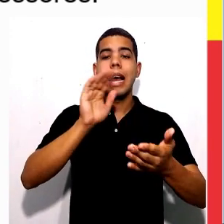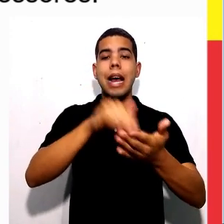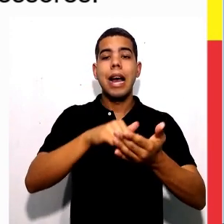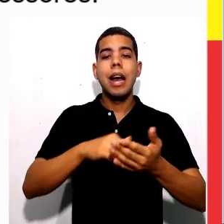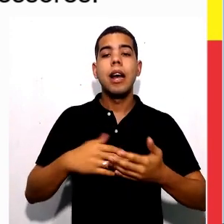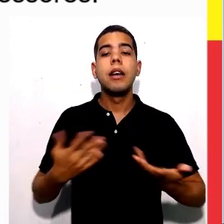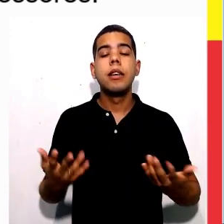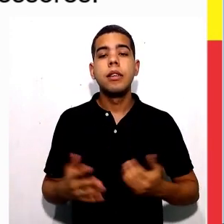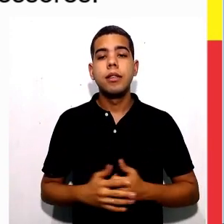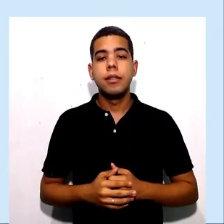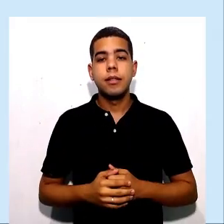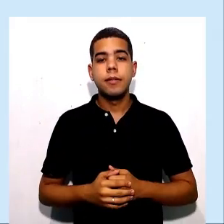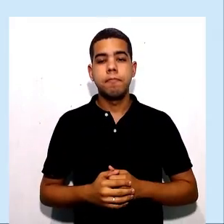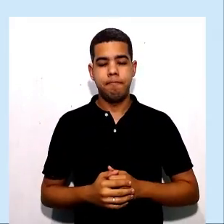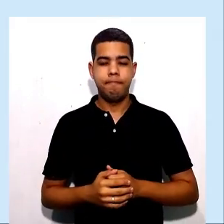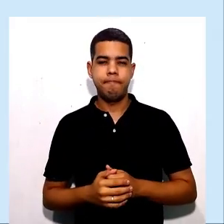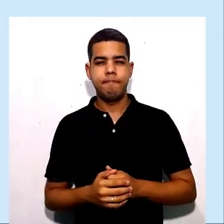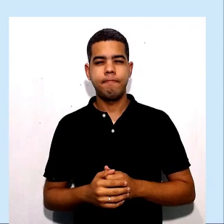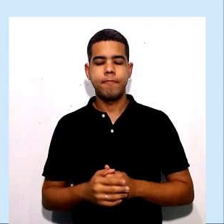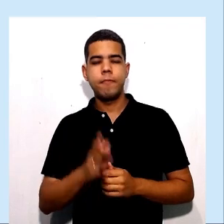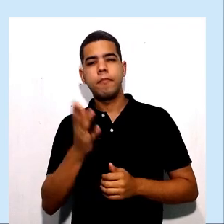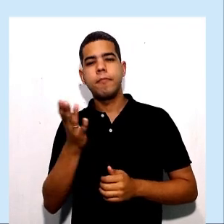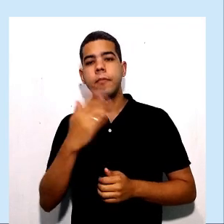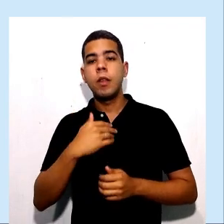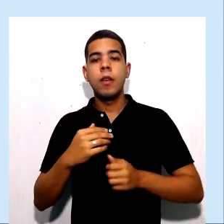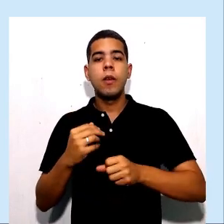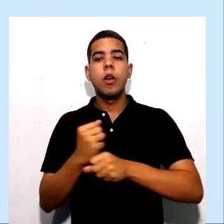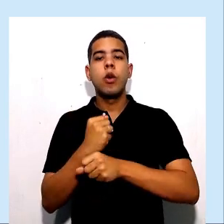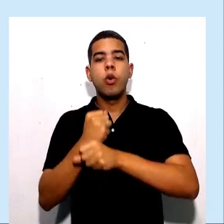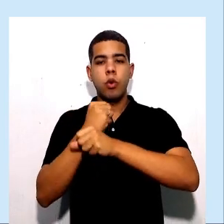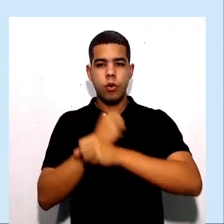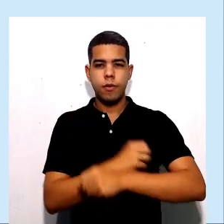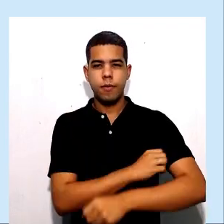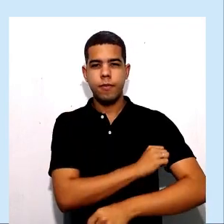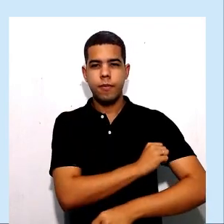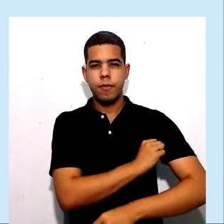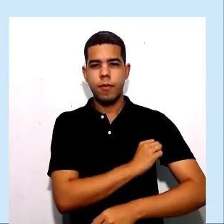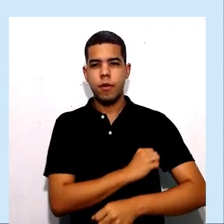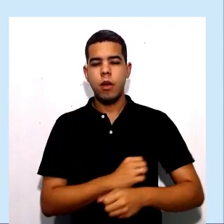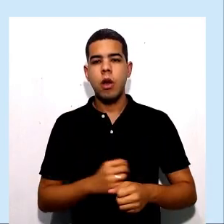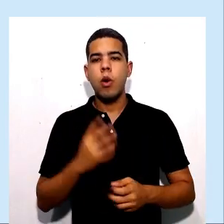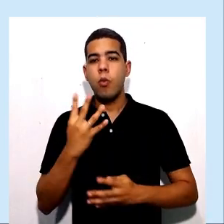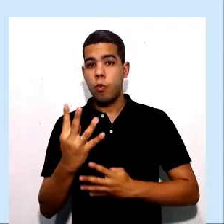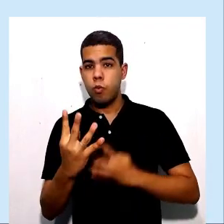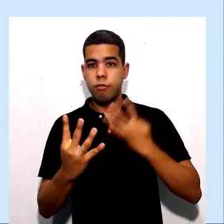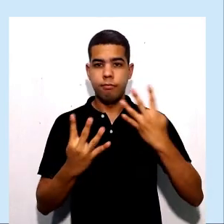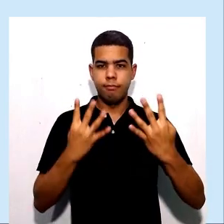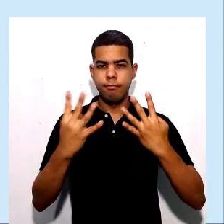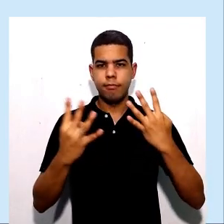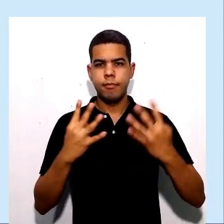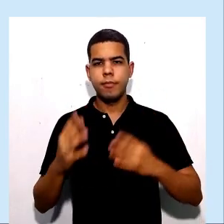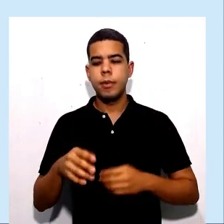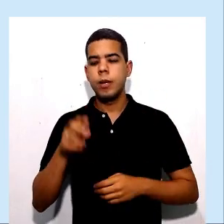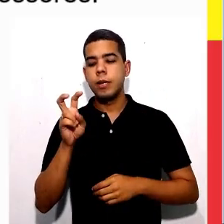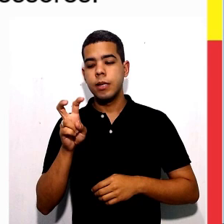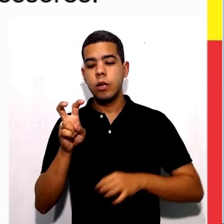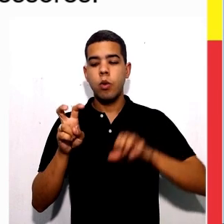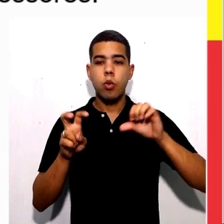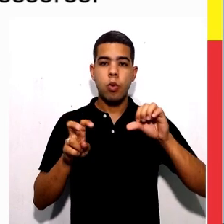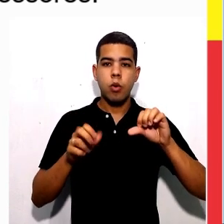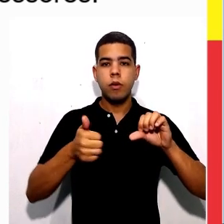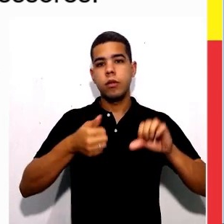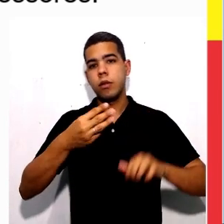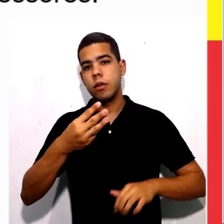saber o anterior? Veja, vamos construir os termos de 4 em 4. Então, observe aí: